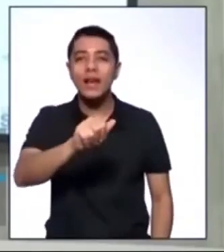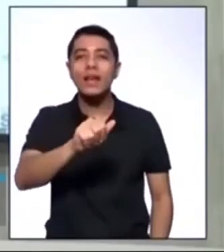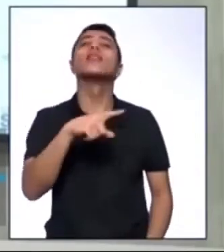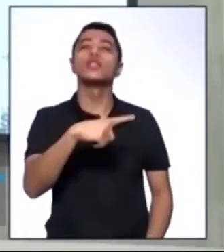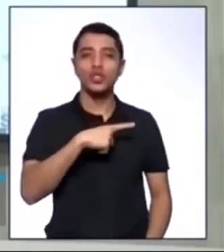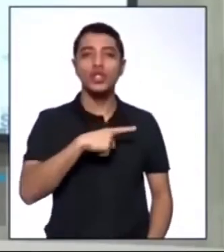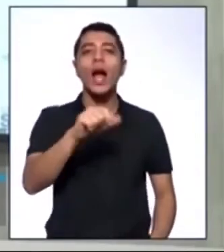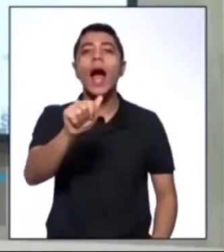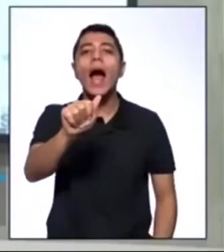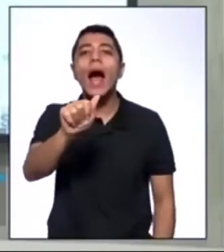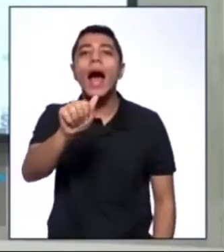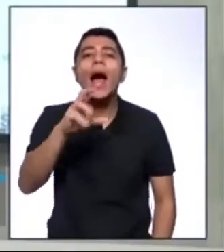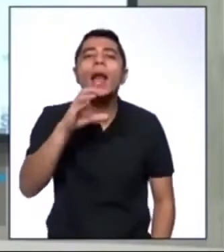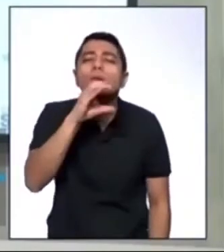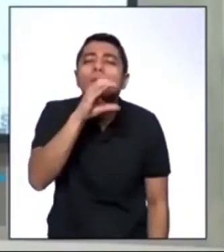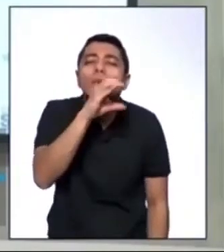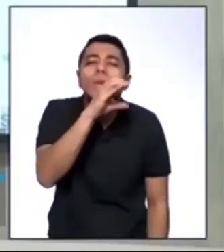galera.